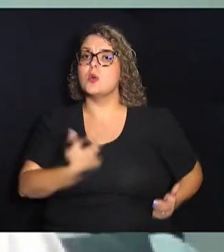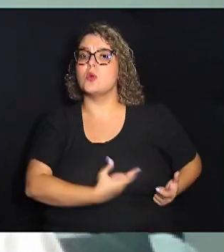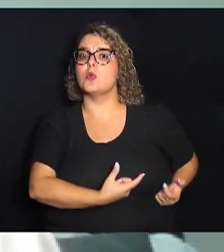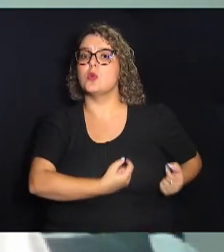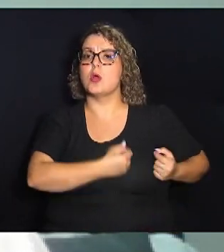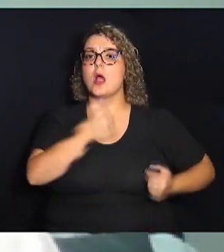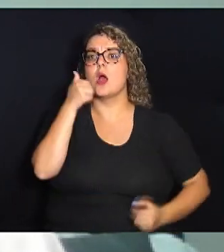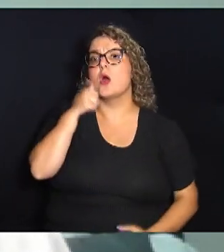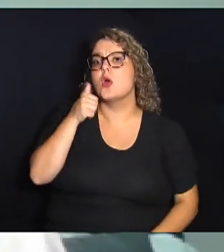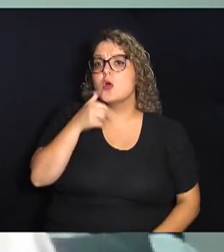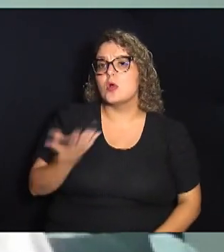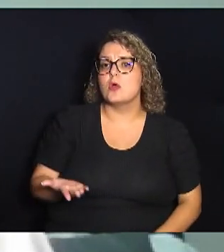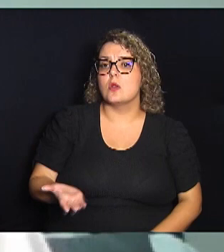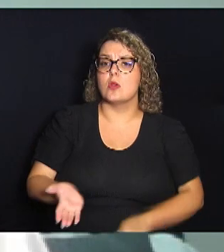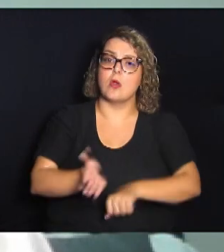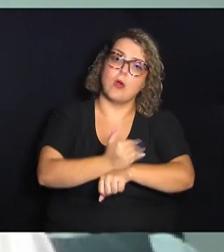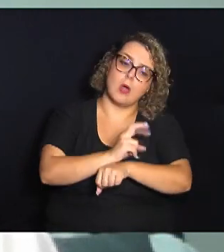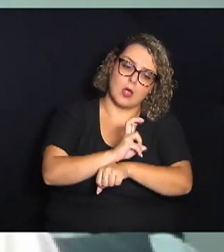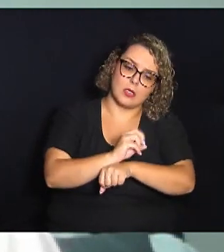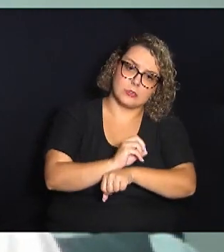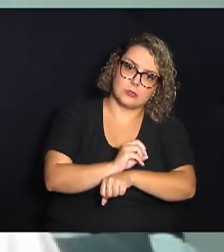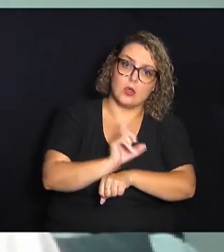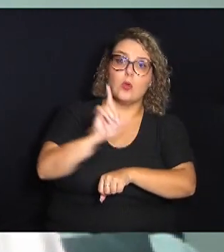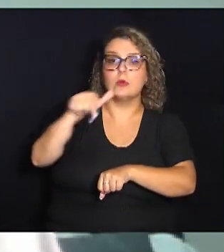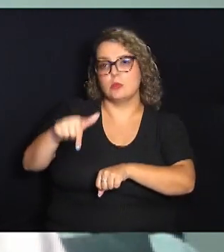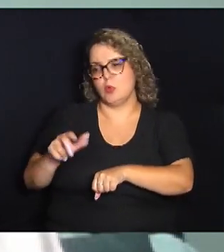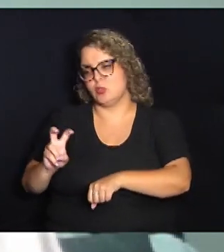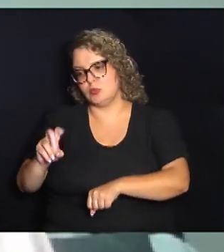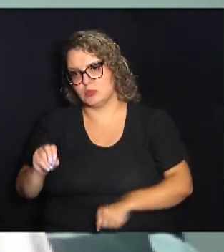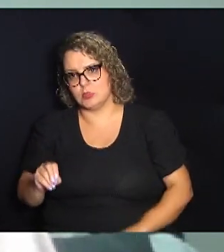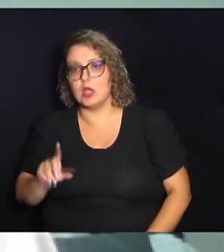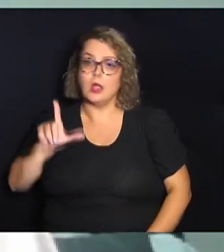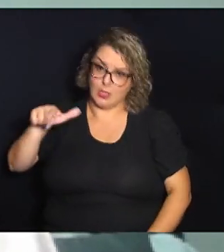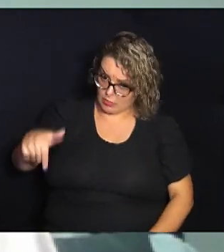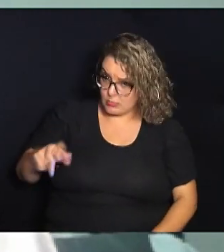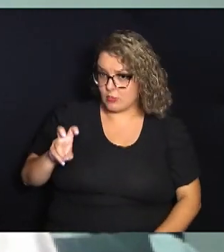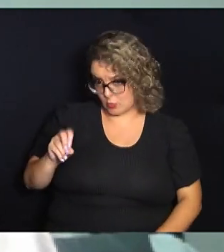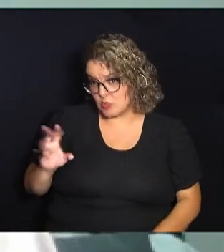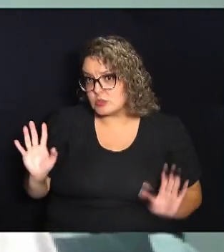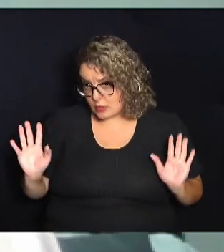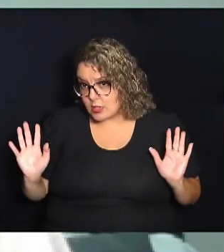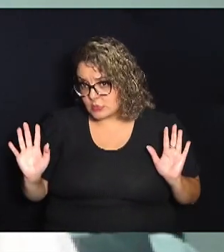nas mulheres? Antes dos 50 ou depois dos 50? Depois dos 50.